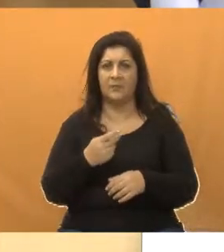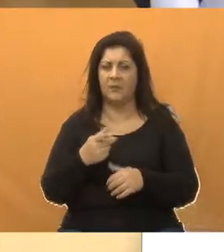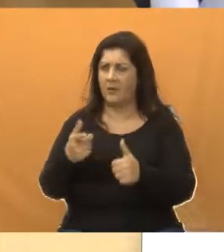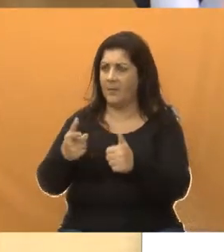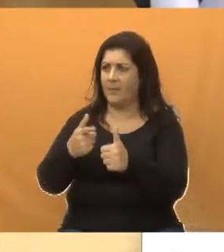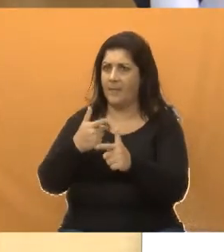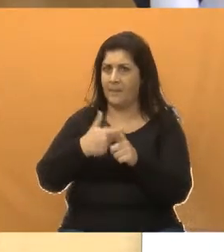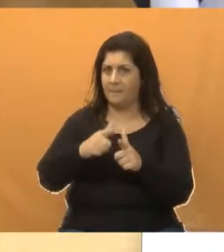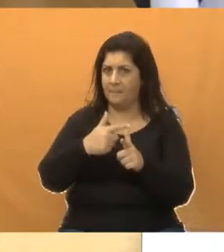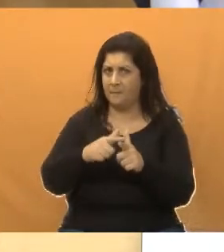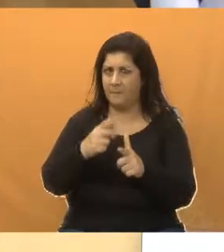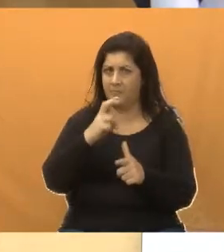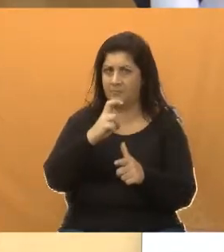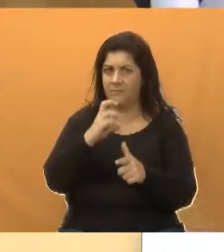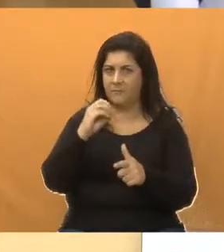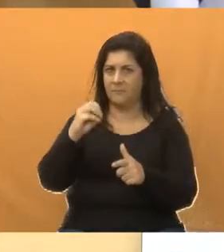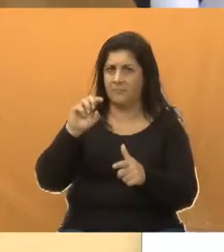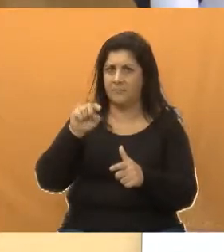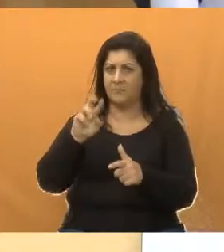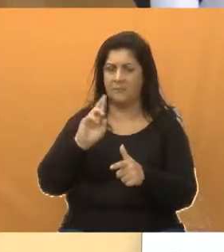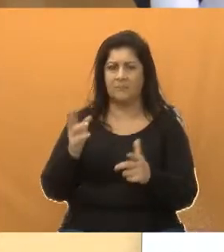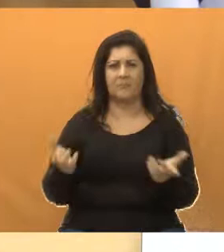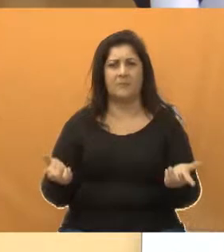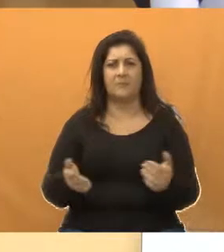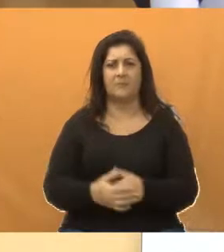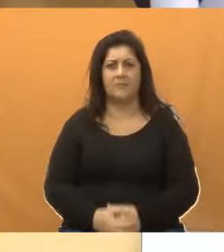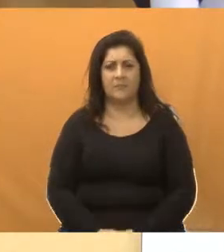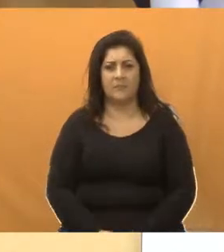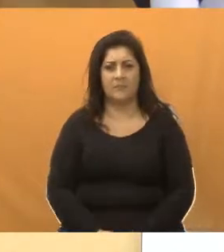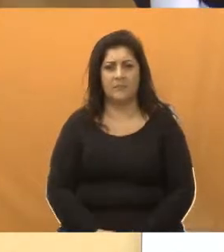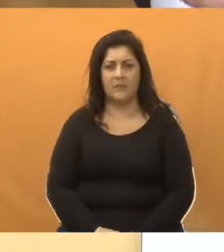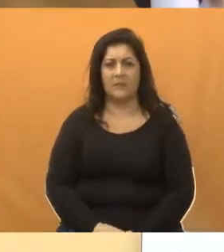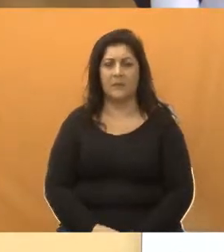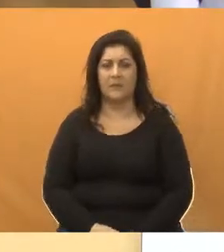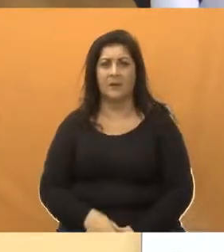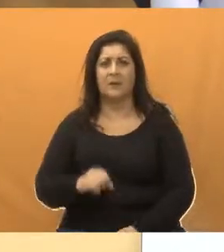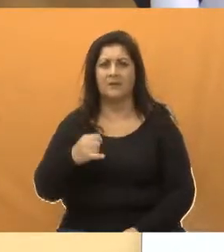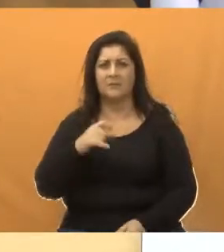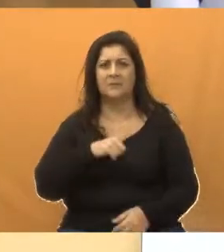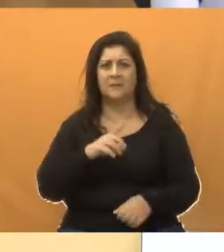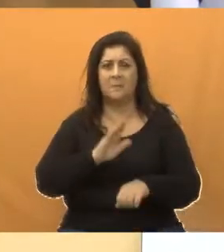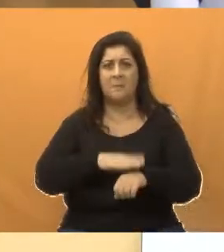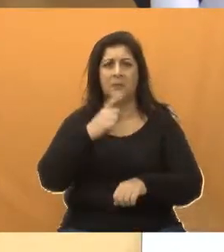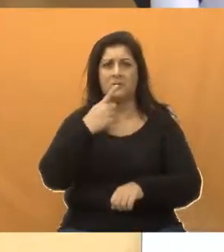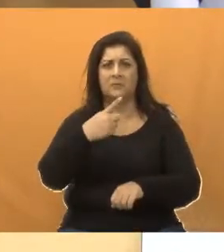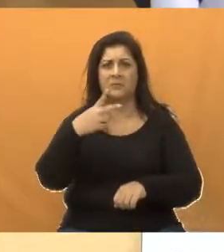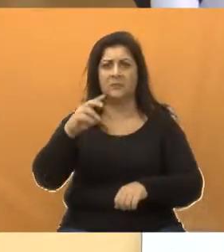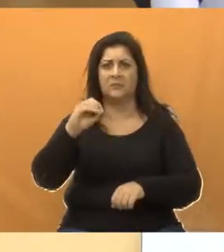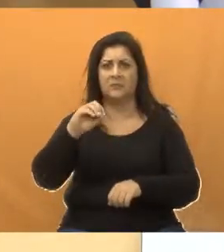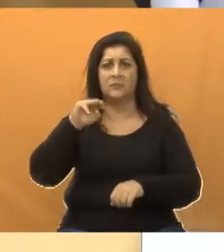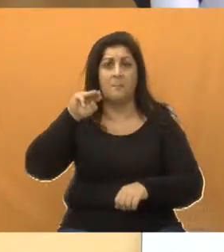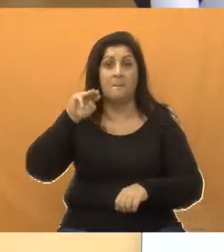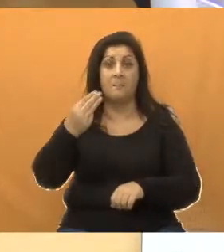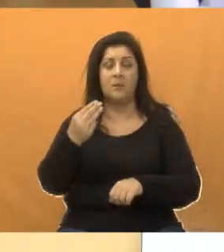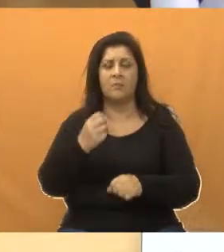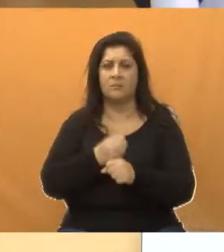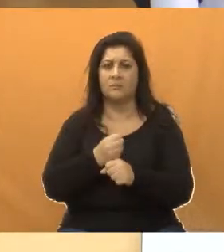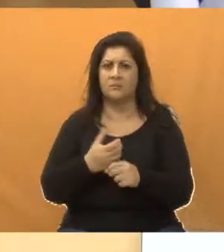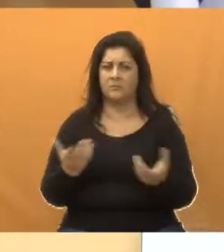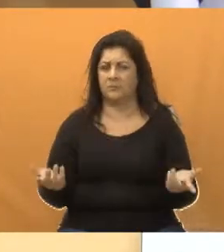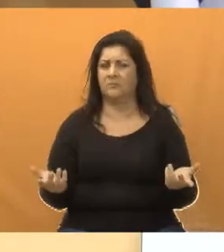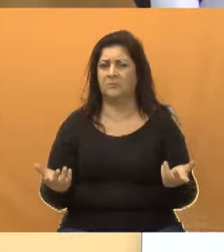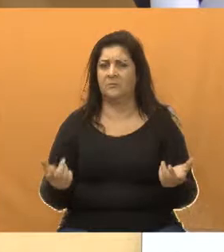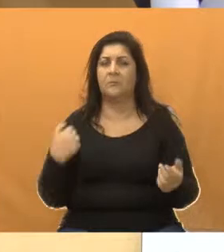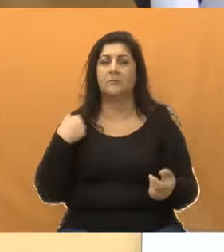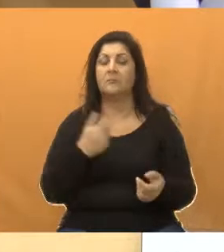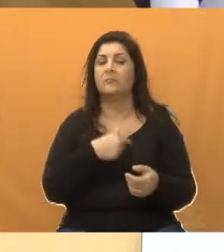mil reais. O que é 500 mil reais para o orçamento de mais de 120 milhões ao ano? É essa questão que